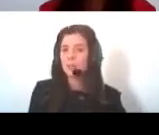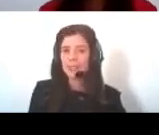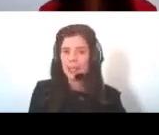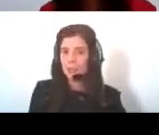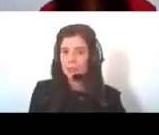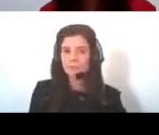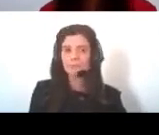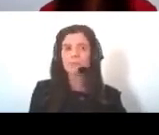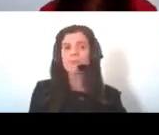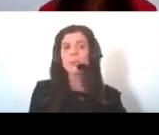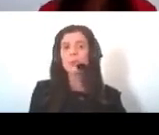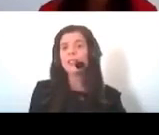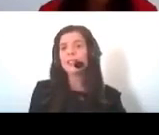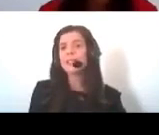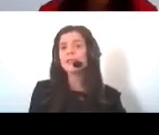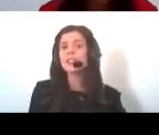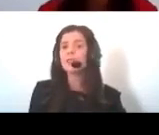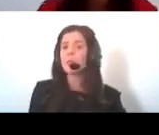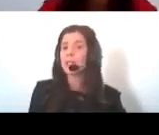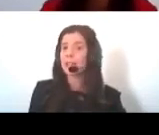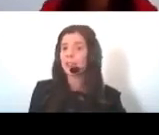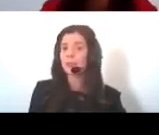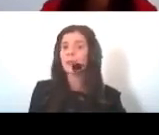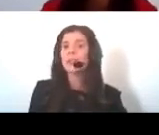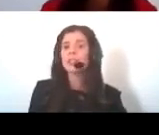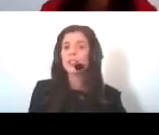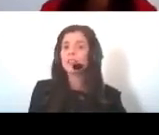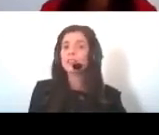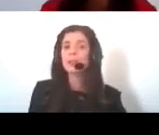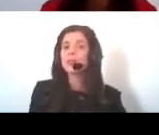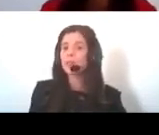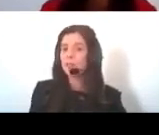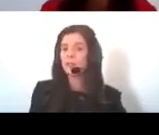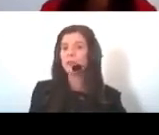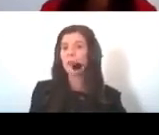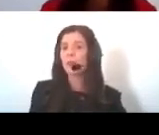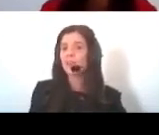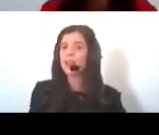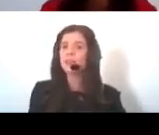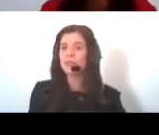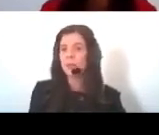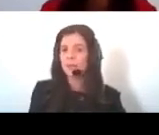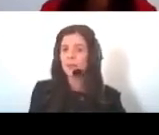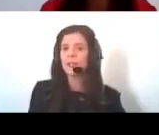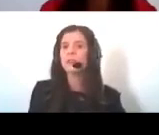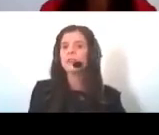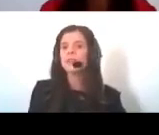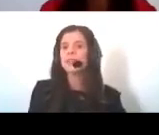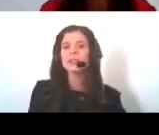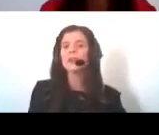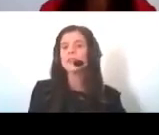distribuição criminal, uma declaração de grau de parentesco, já que vocês não podem ter vínculo com prefeito,